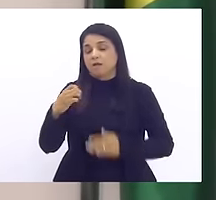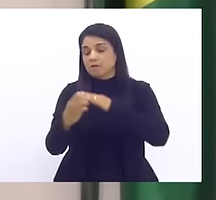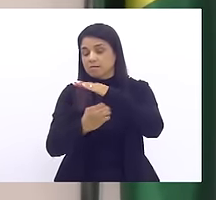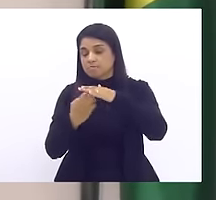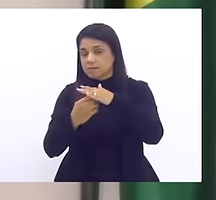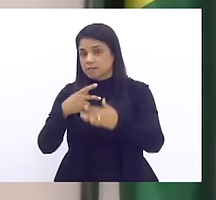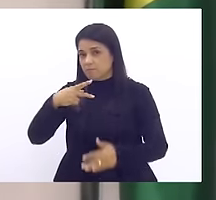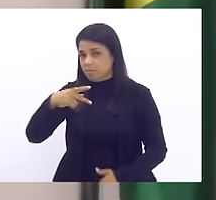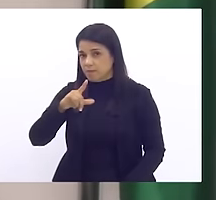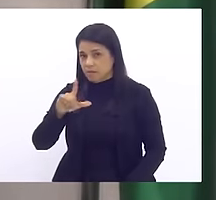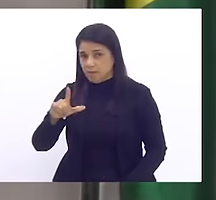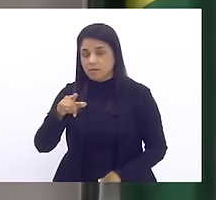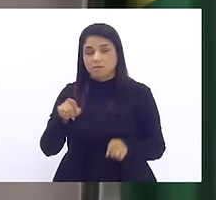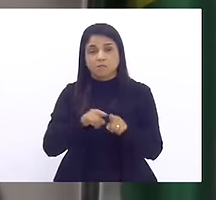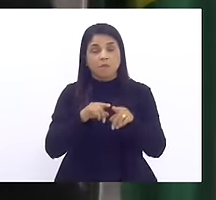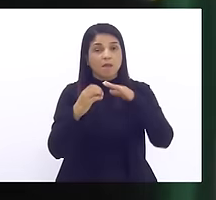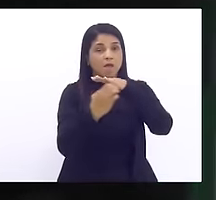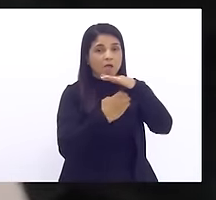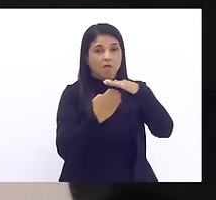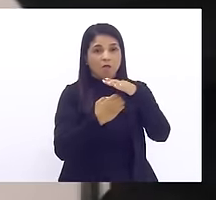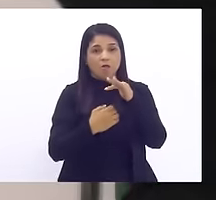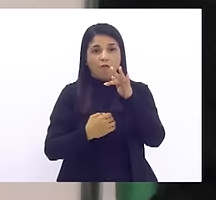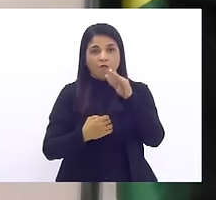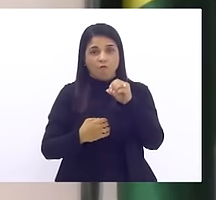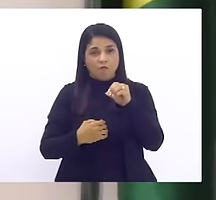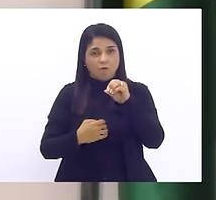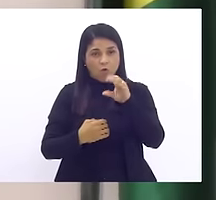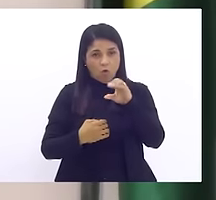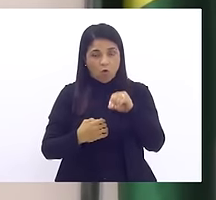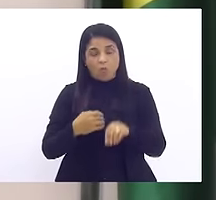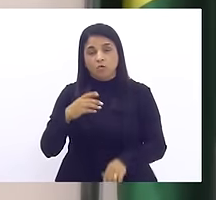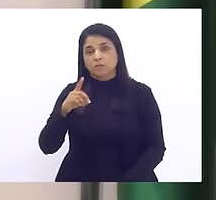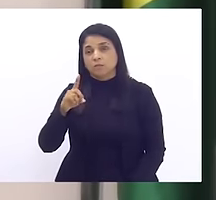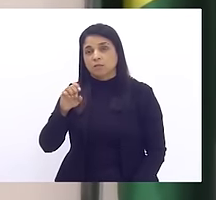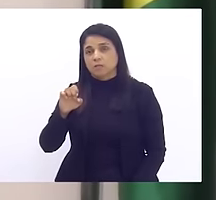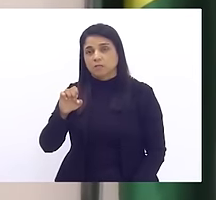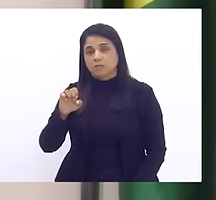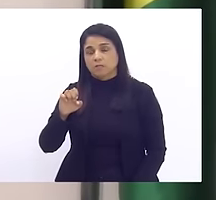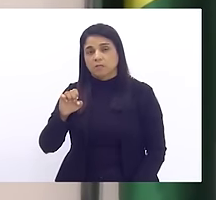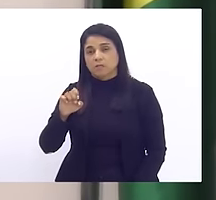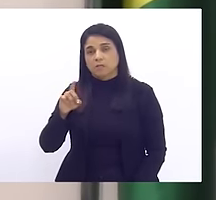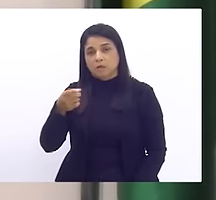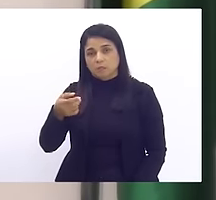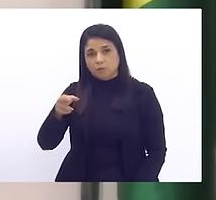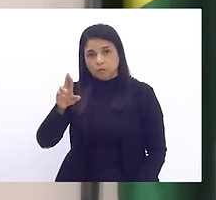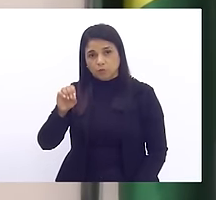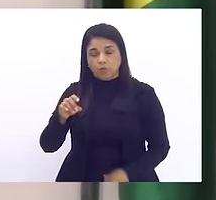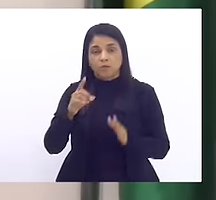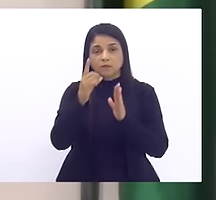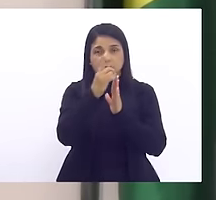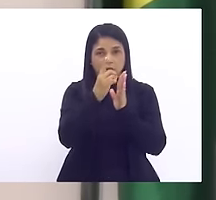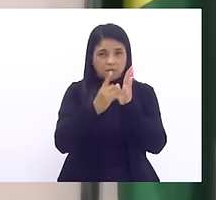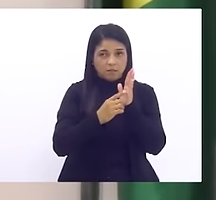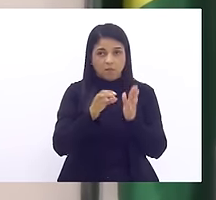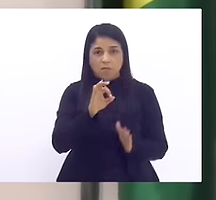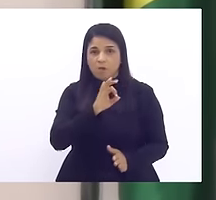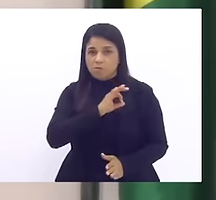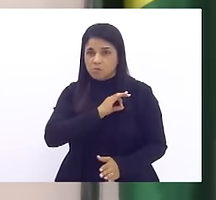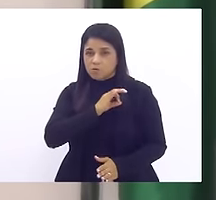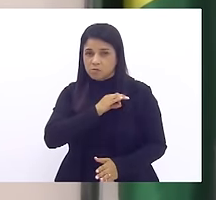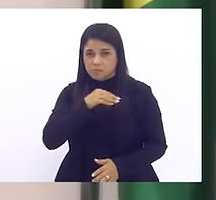vou me dirigir a foco vou me dirigir ao teatro ao Detran a polícia militar nós não temos nada com